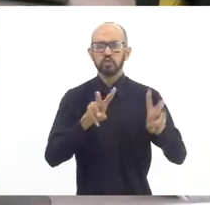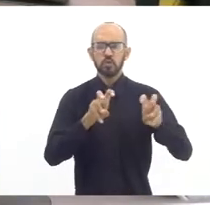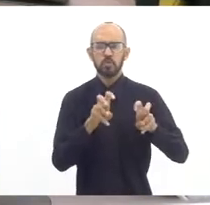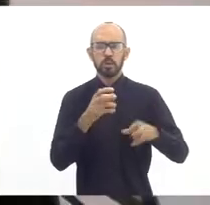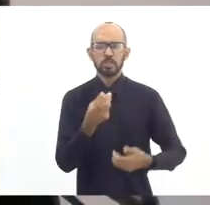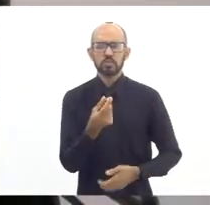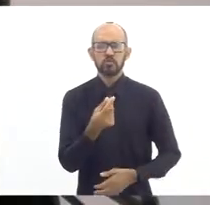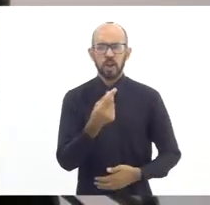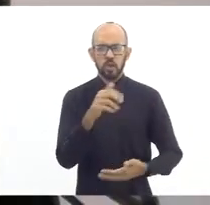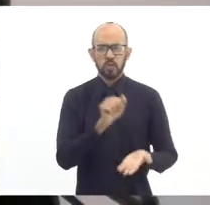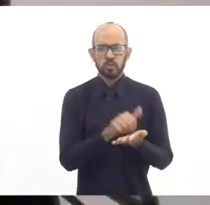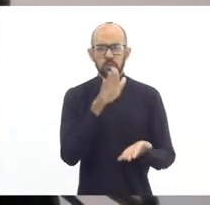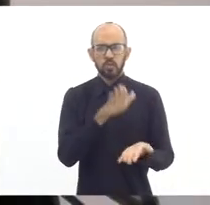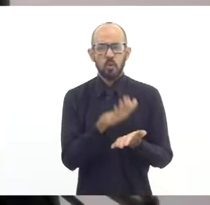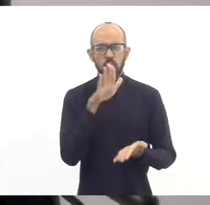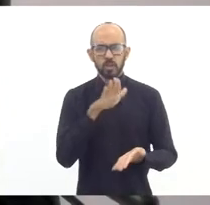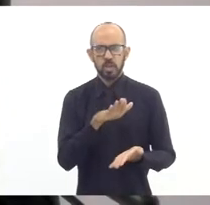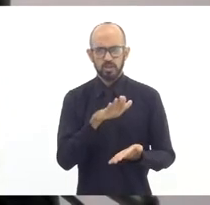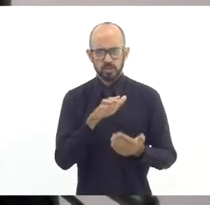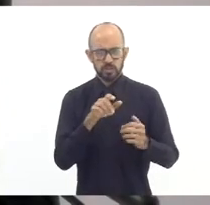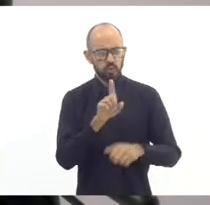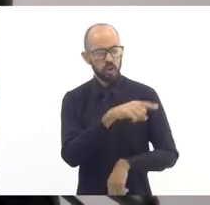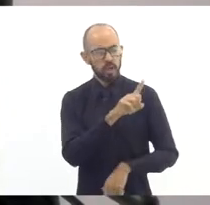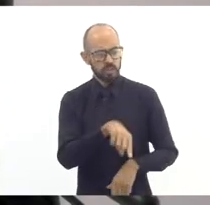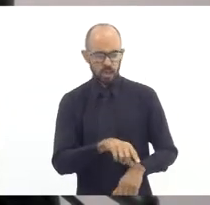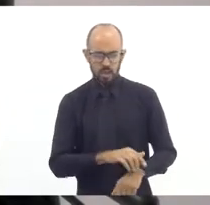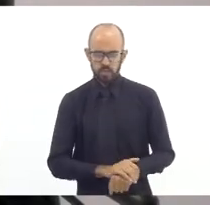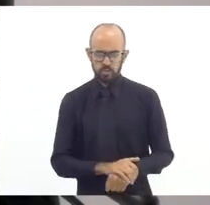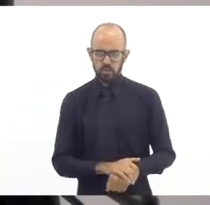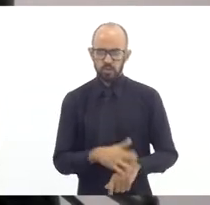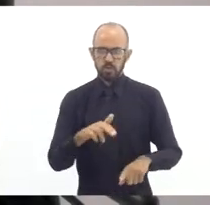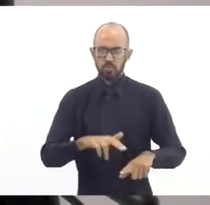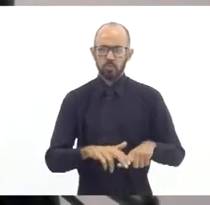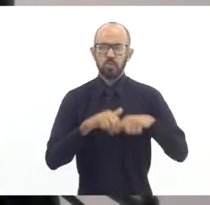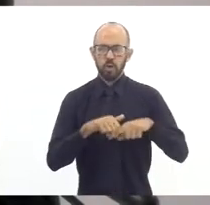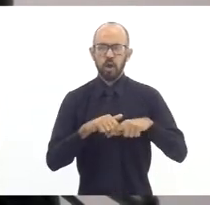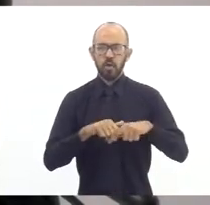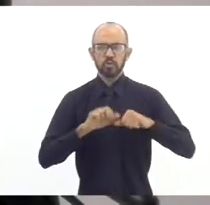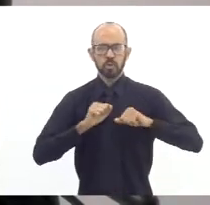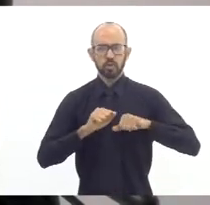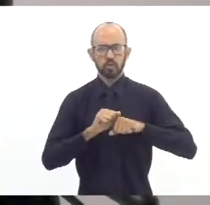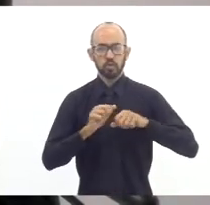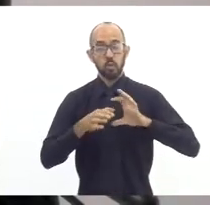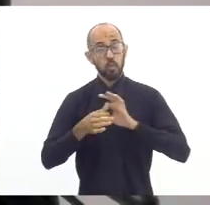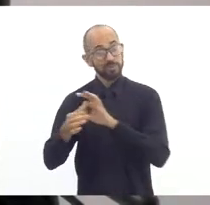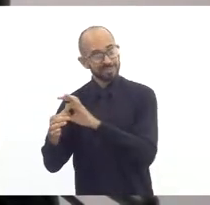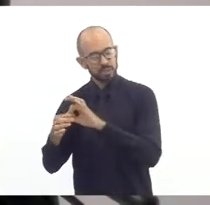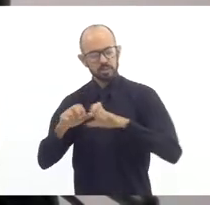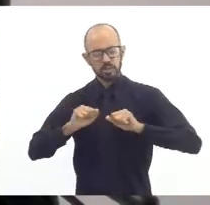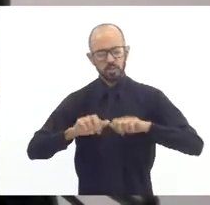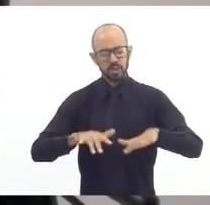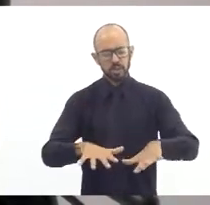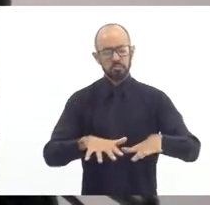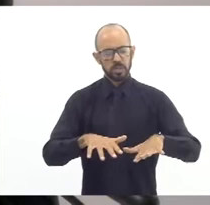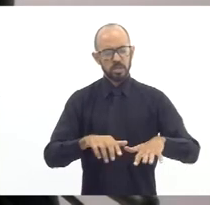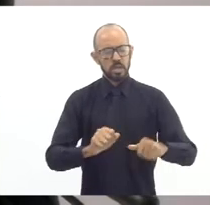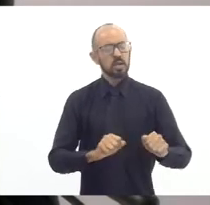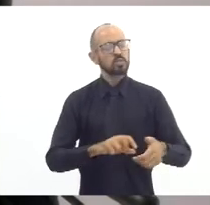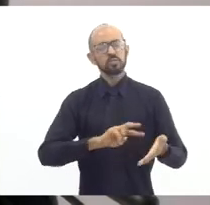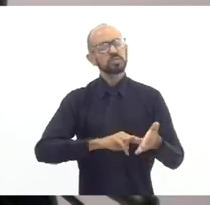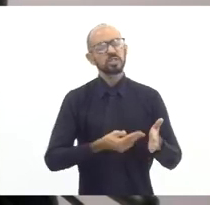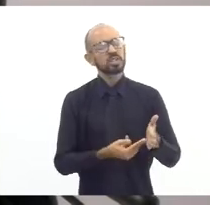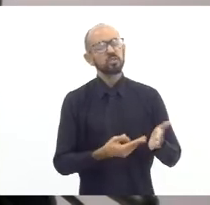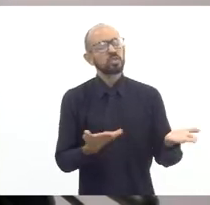multas que foram suspensas em função do contexto da pandemia. O que representa isso hoje? O que está